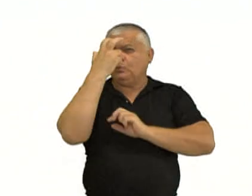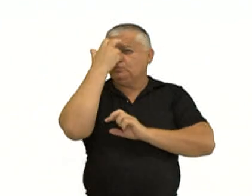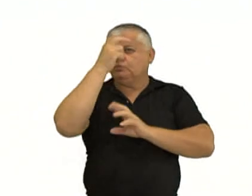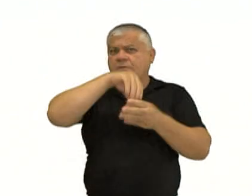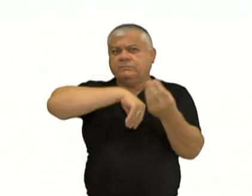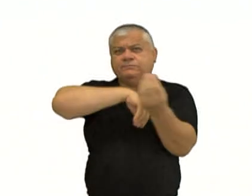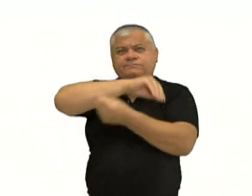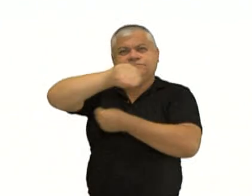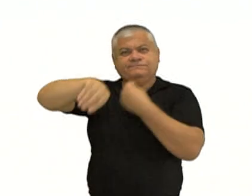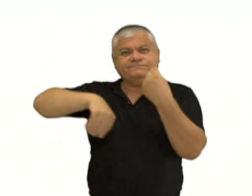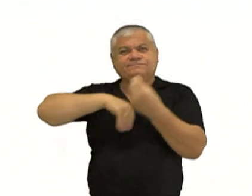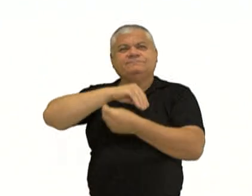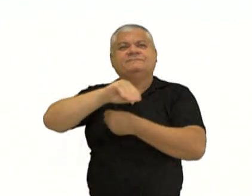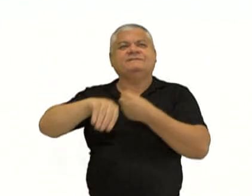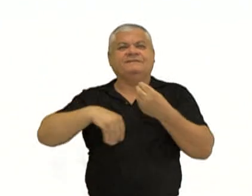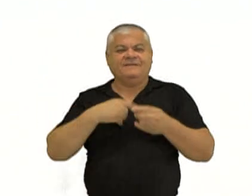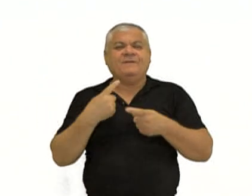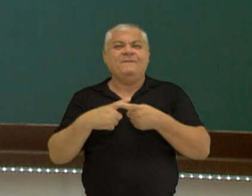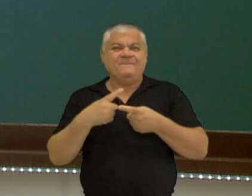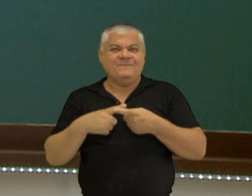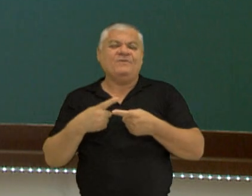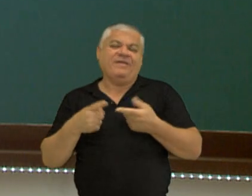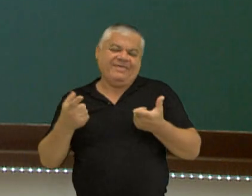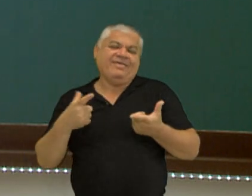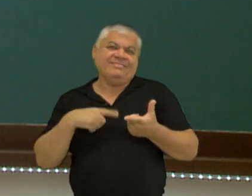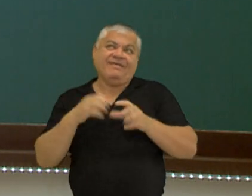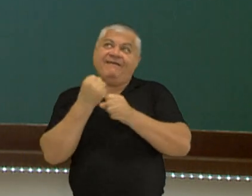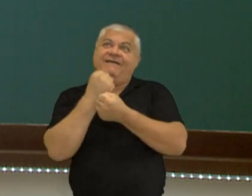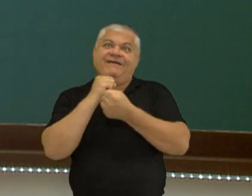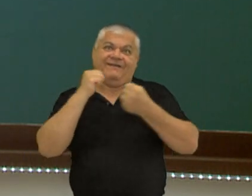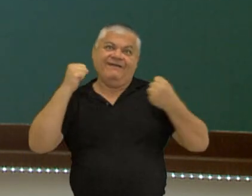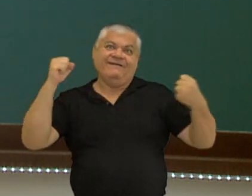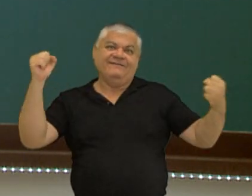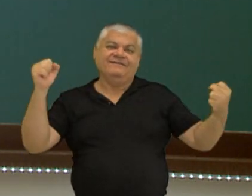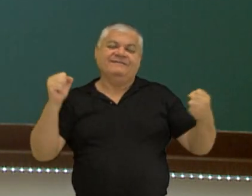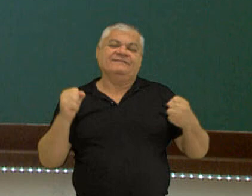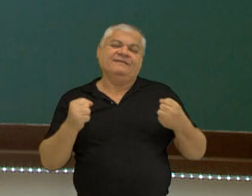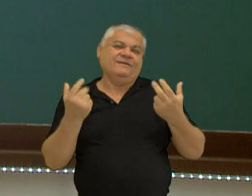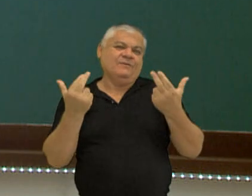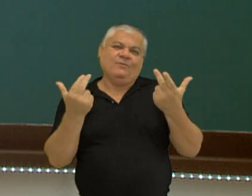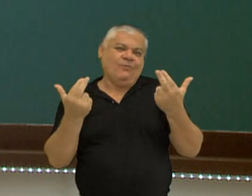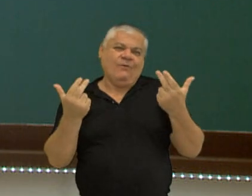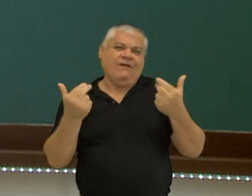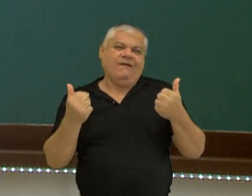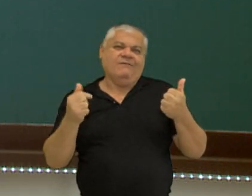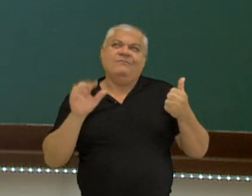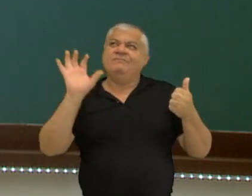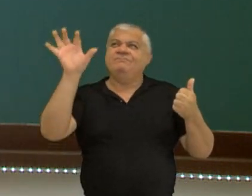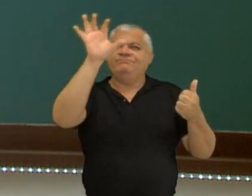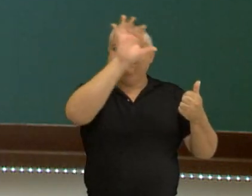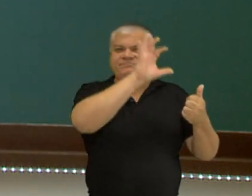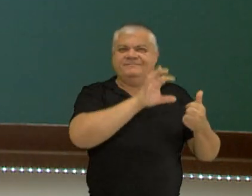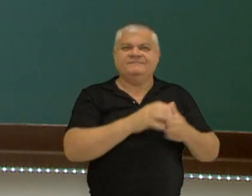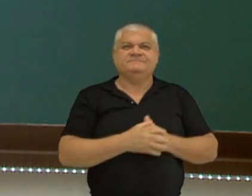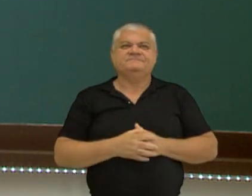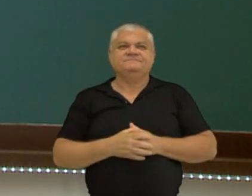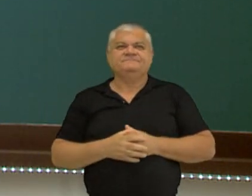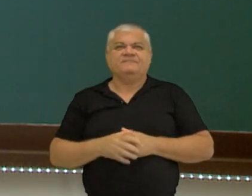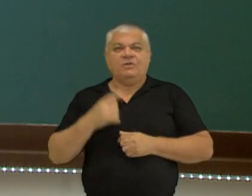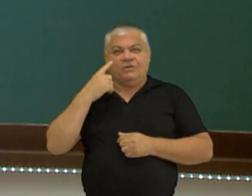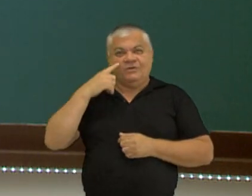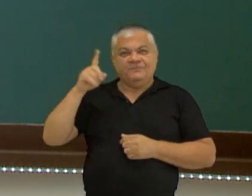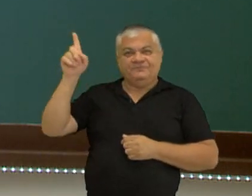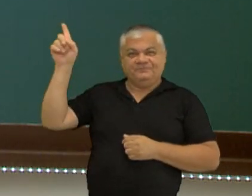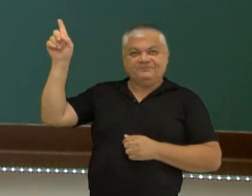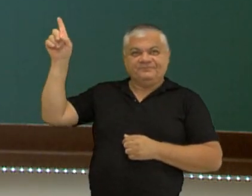grande também, né, em função da sua extensão, do seu tamanho, assim como os outros continentes. Ali a localização